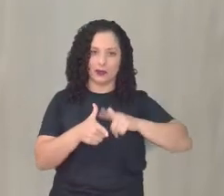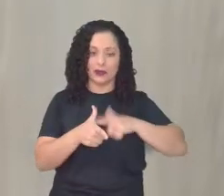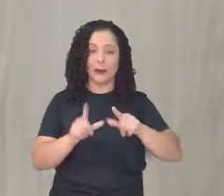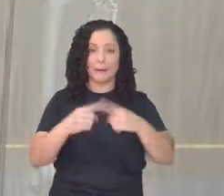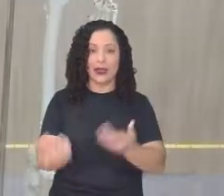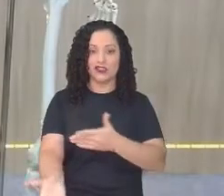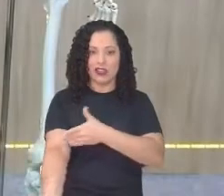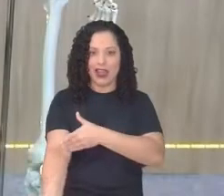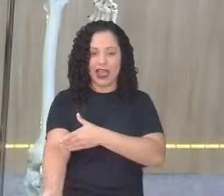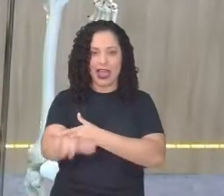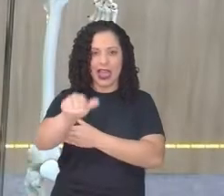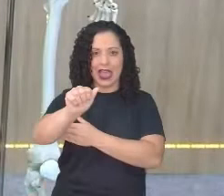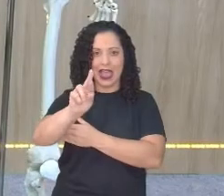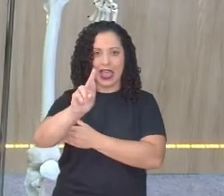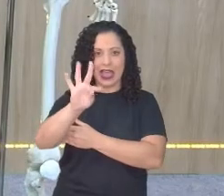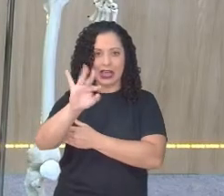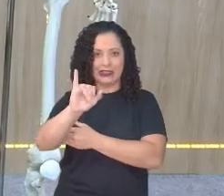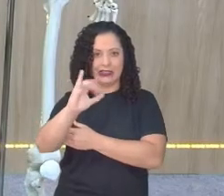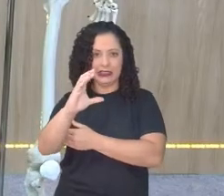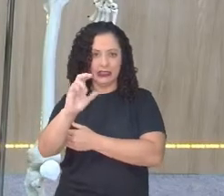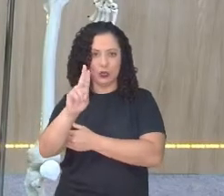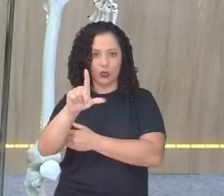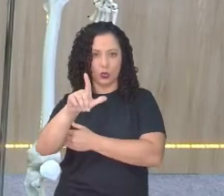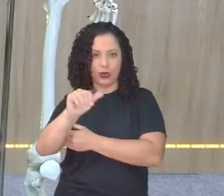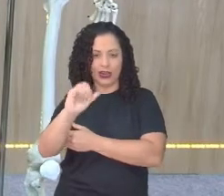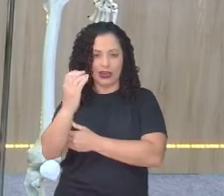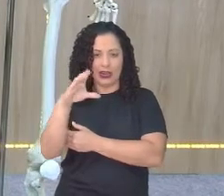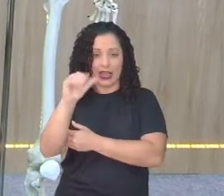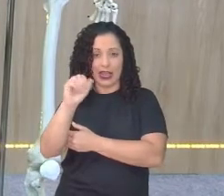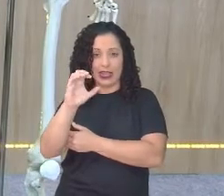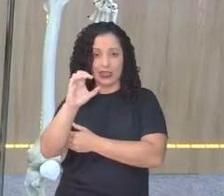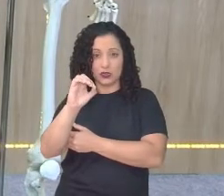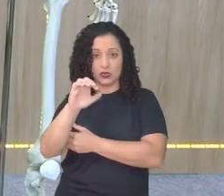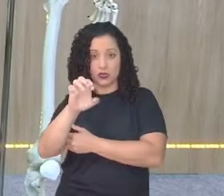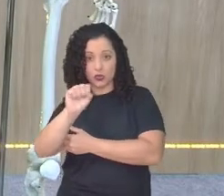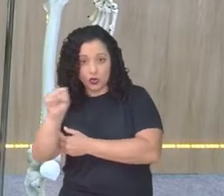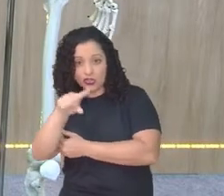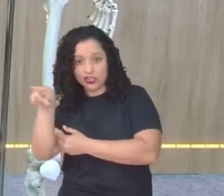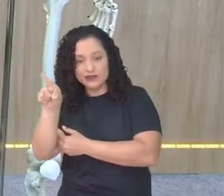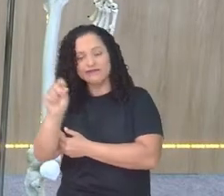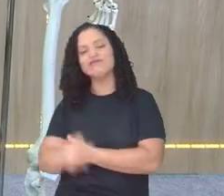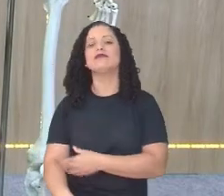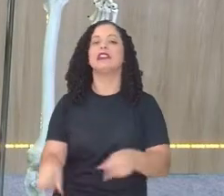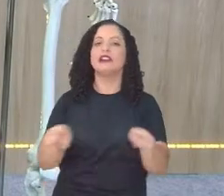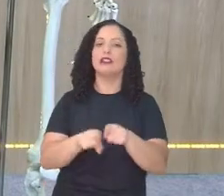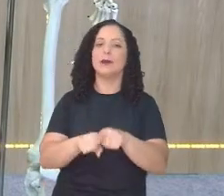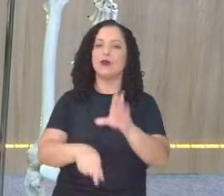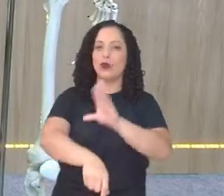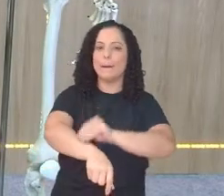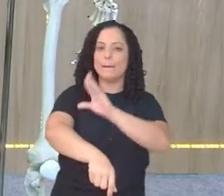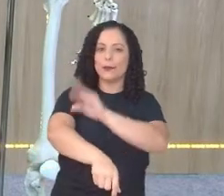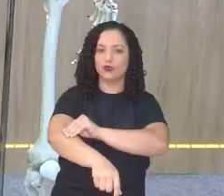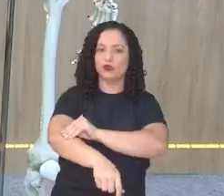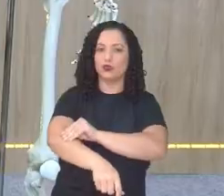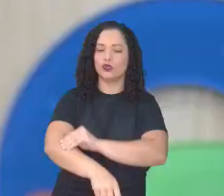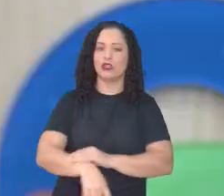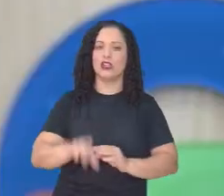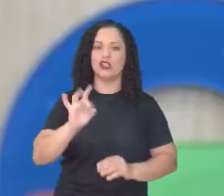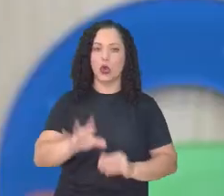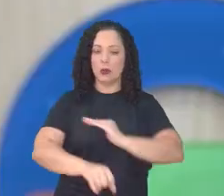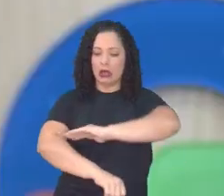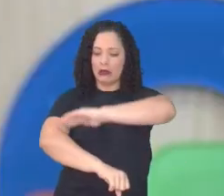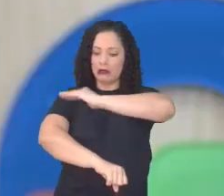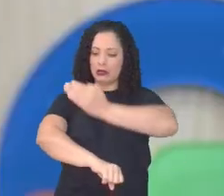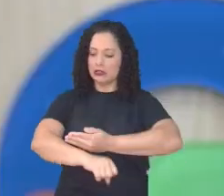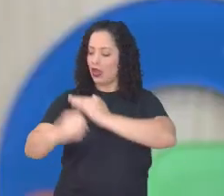que vão ajudar, juntamente com os músculos, a gente vai ter aí. Então, os músculos não é só para desenhar o corpo, para ter um formato